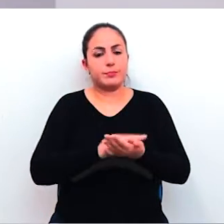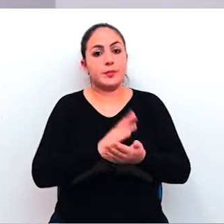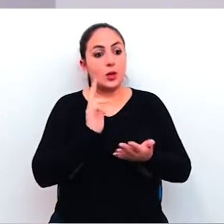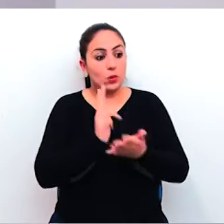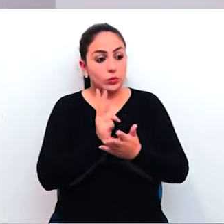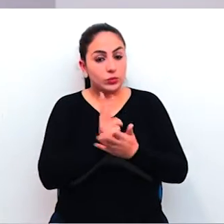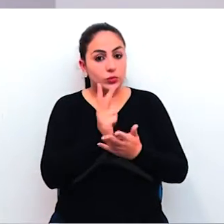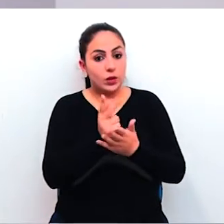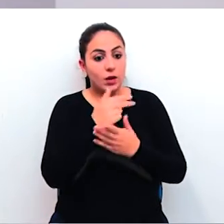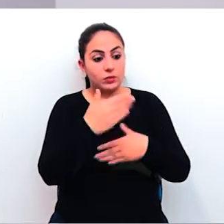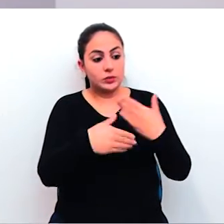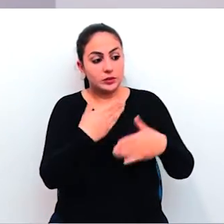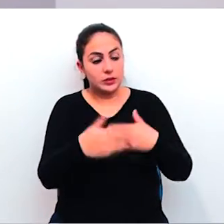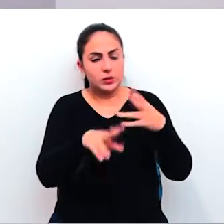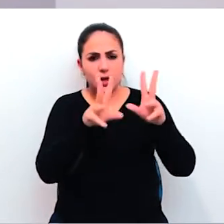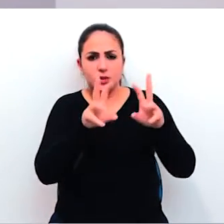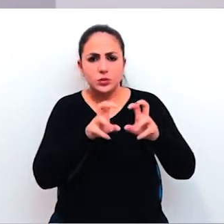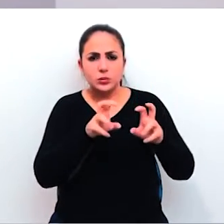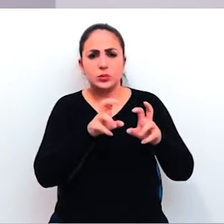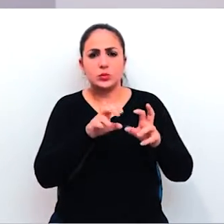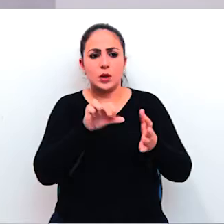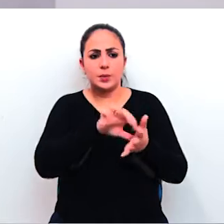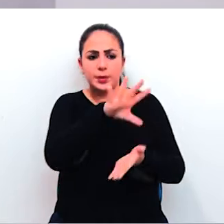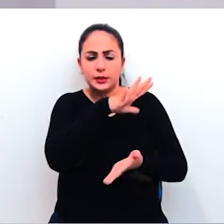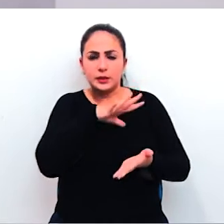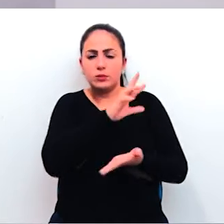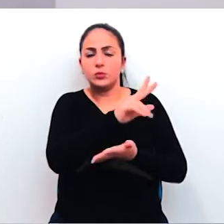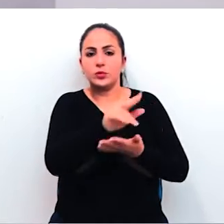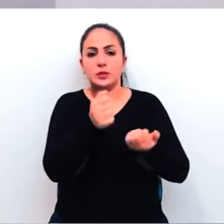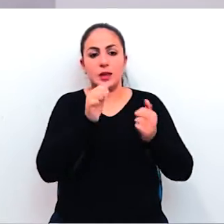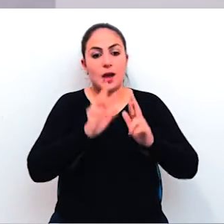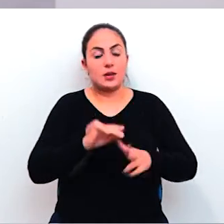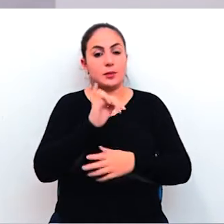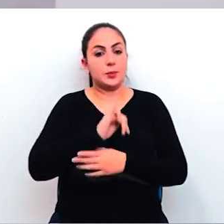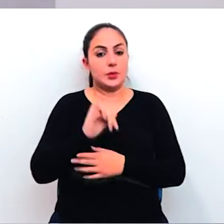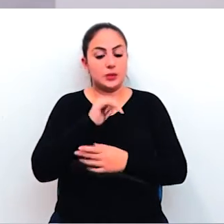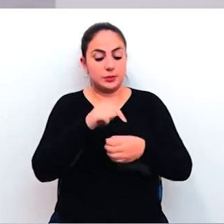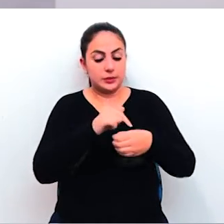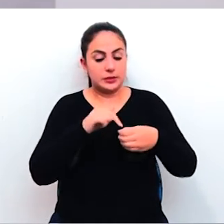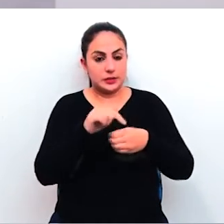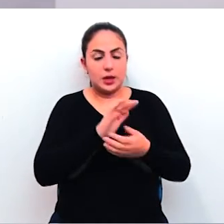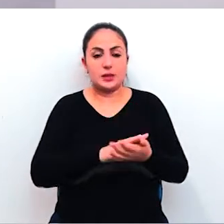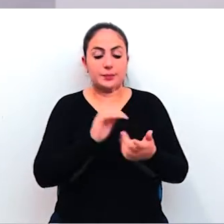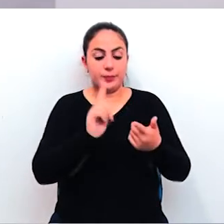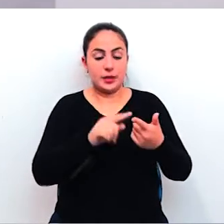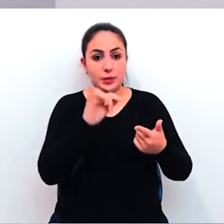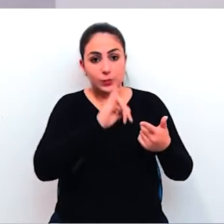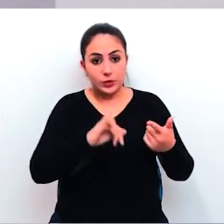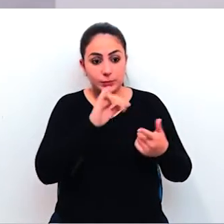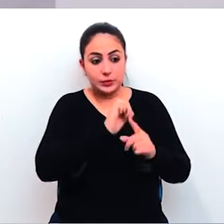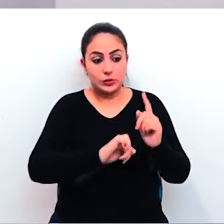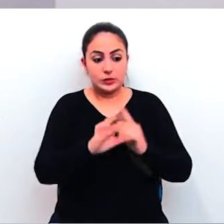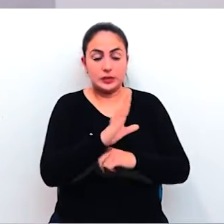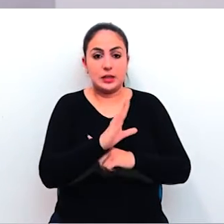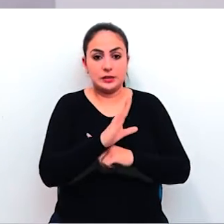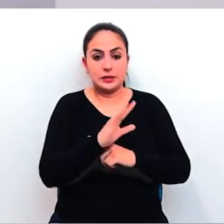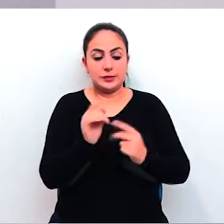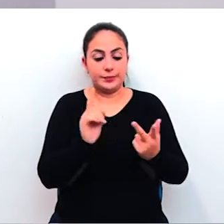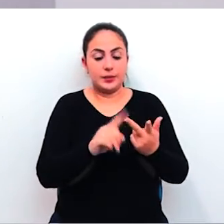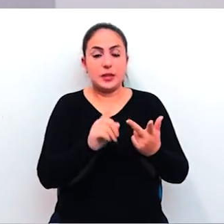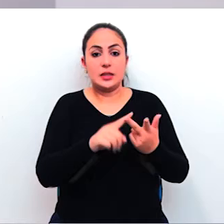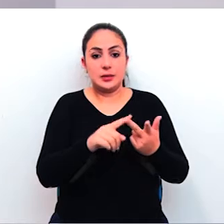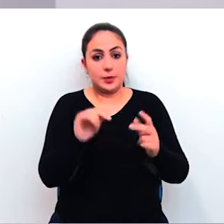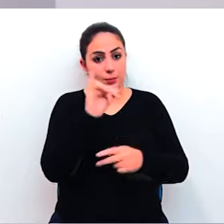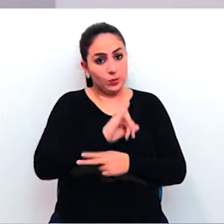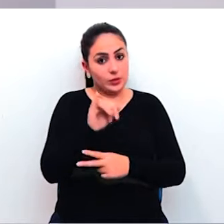continua avançando nas questões ambientais das mais variadas áreas é importante para a cidade é importante estar funcionando civil